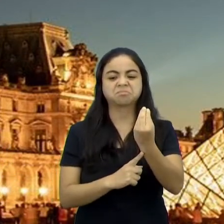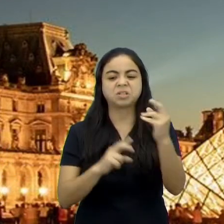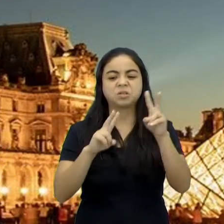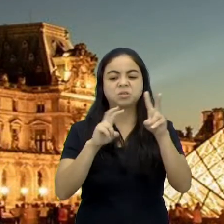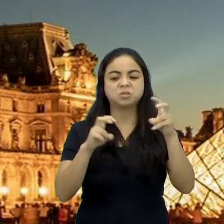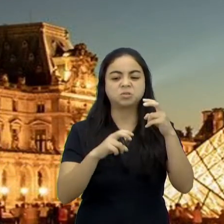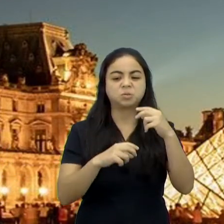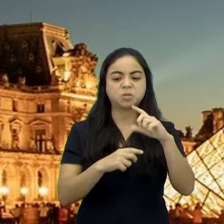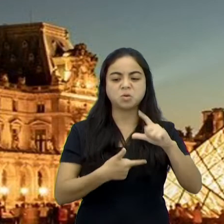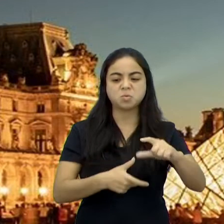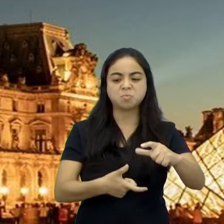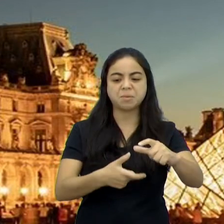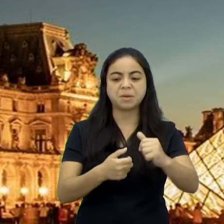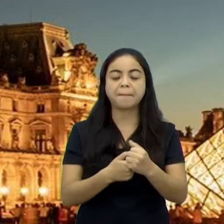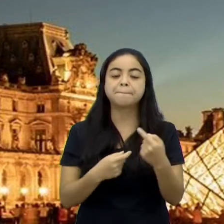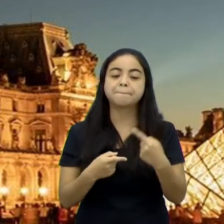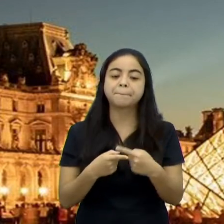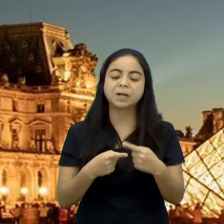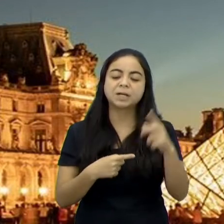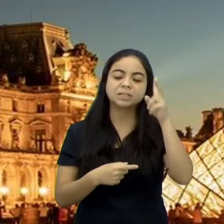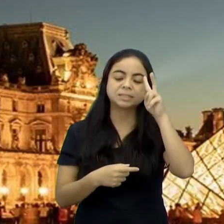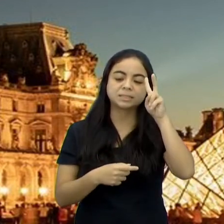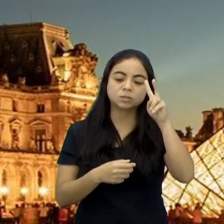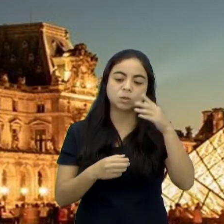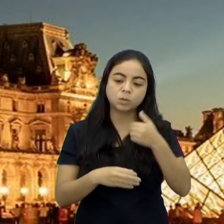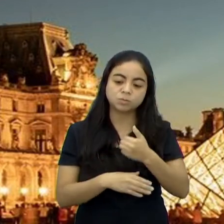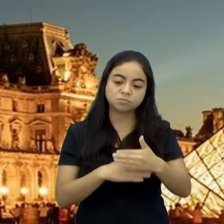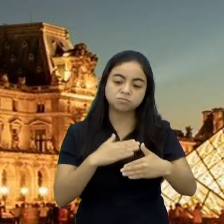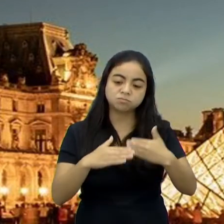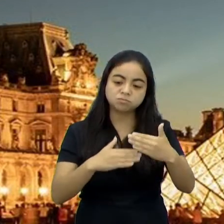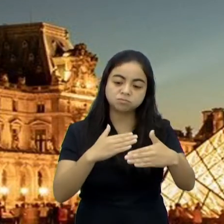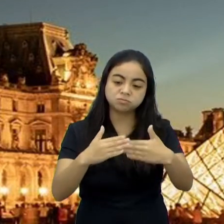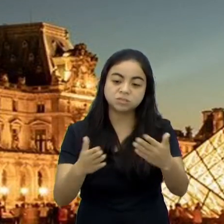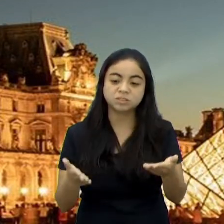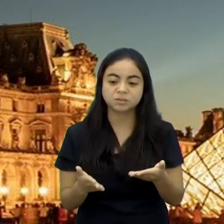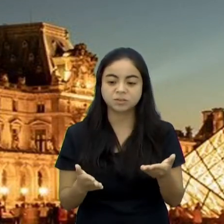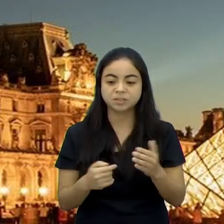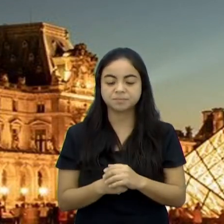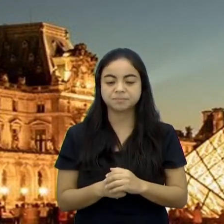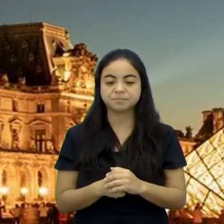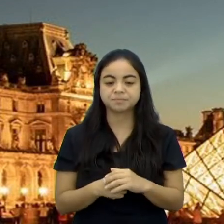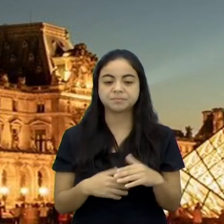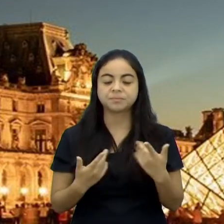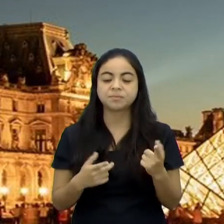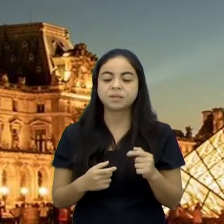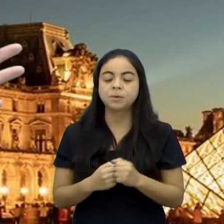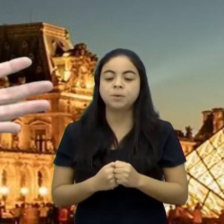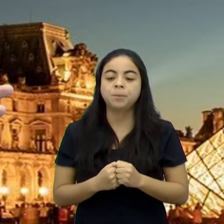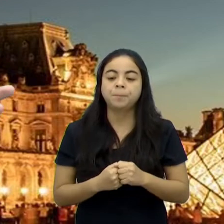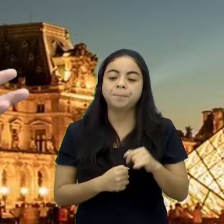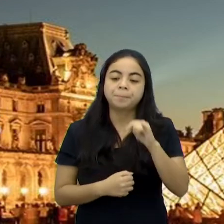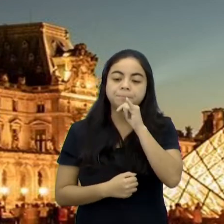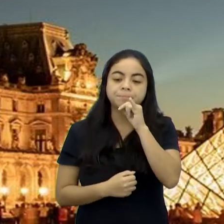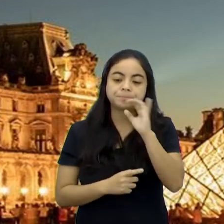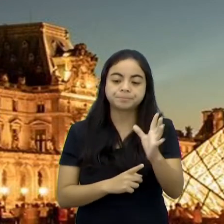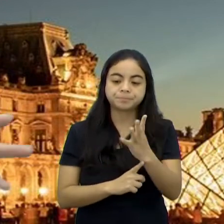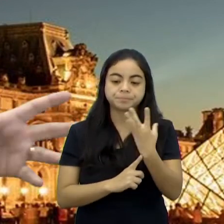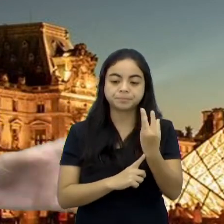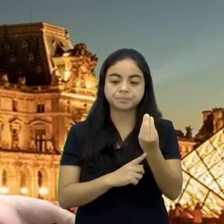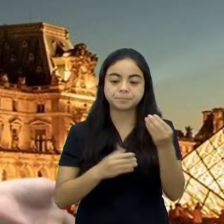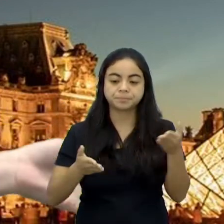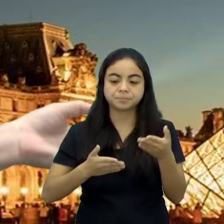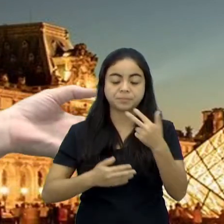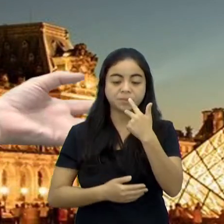a essa linguagem do meme. Porque a nossa história está sendo construída. Então, provavelmente, quando a gente fala de arte contemporânea, o conceito, por exemplo, de uma linguagem